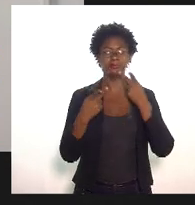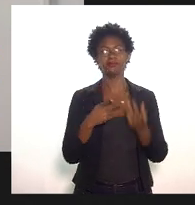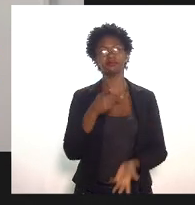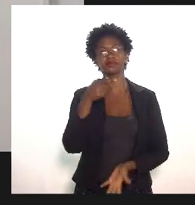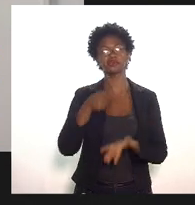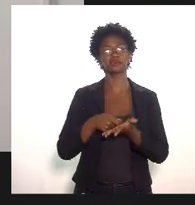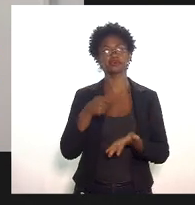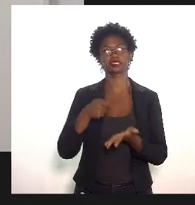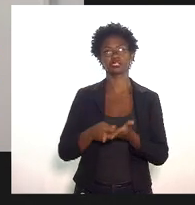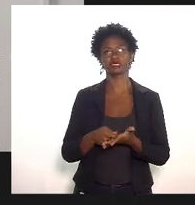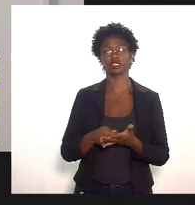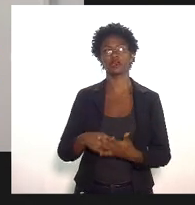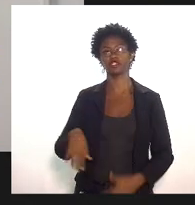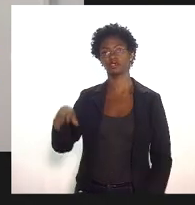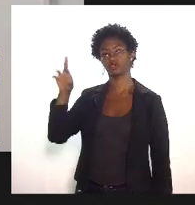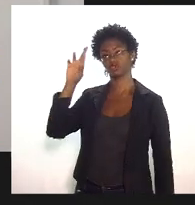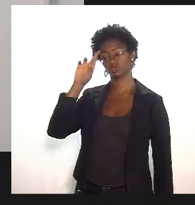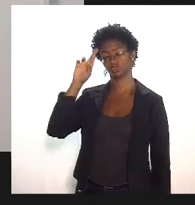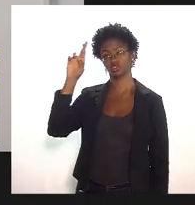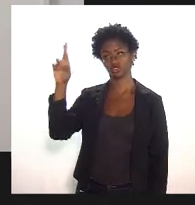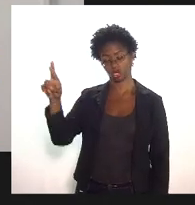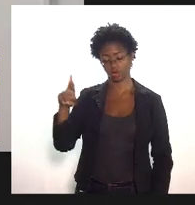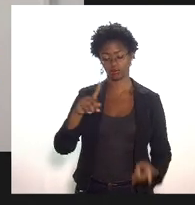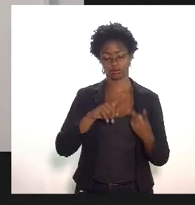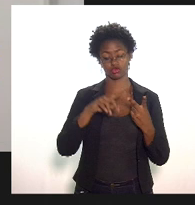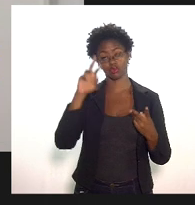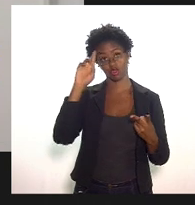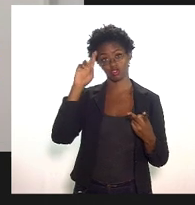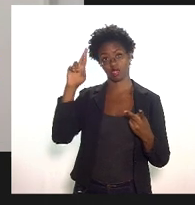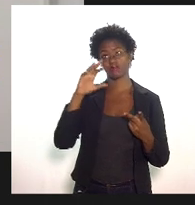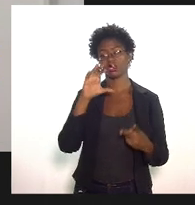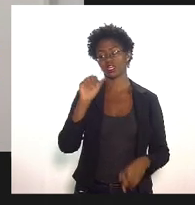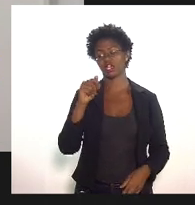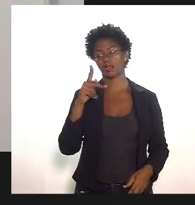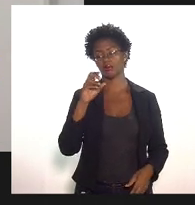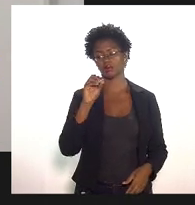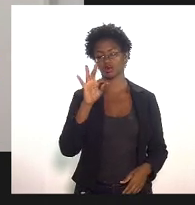obrigatoriamente comandante, mestre de cabotagem,